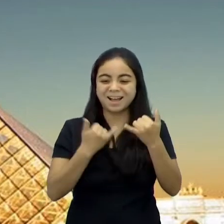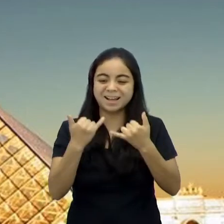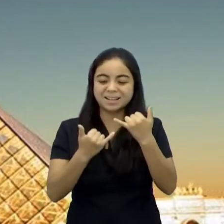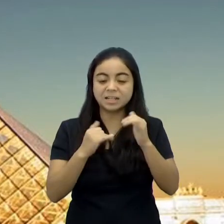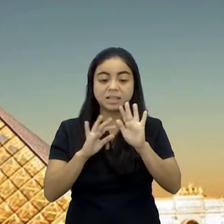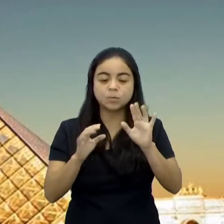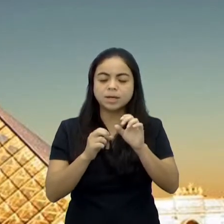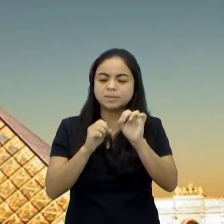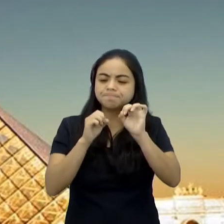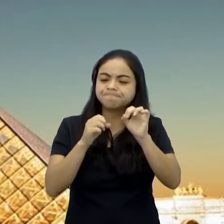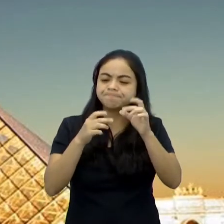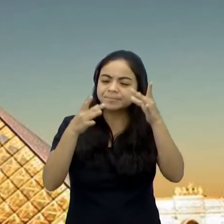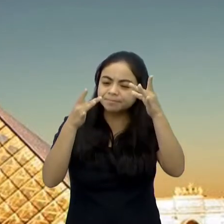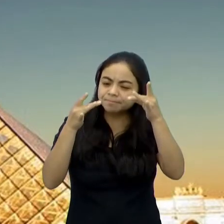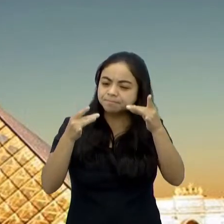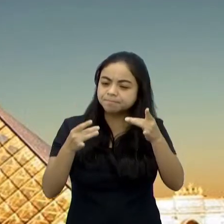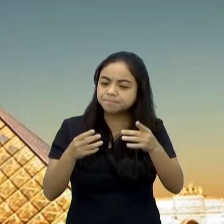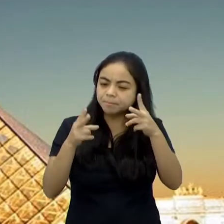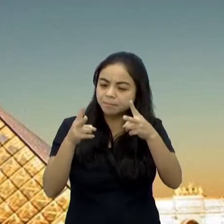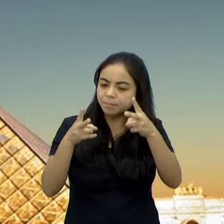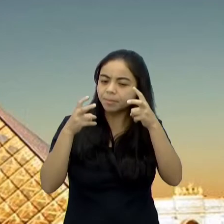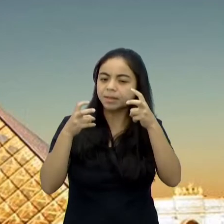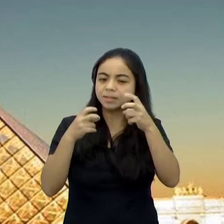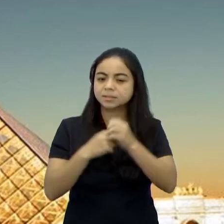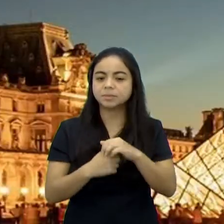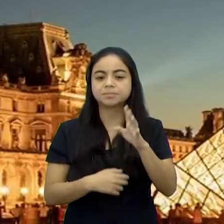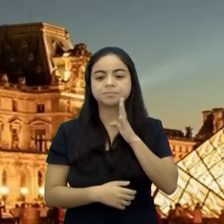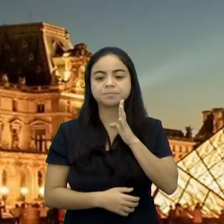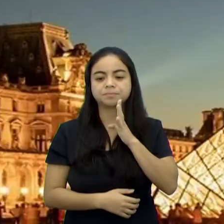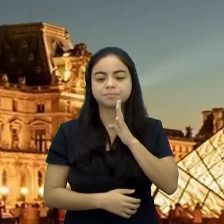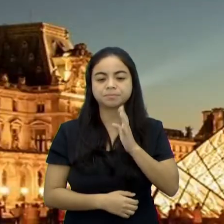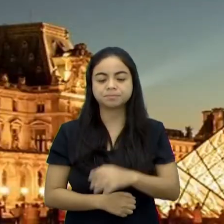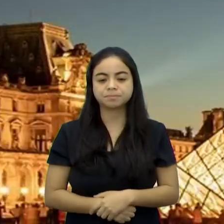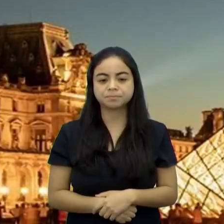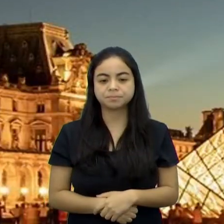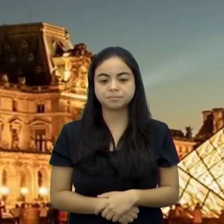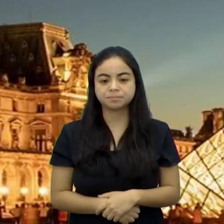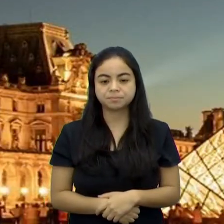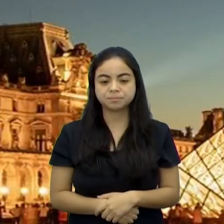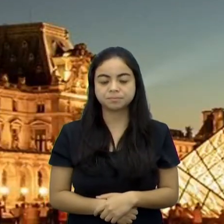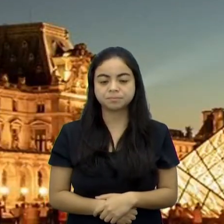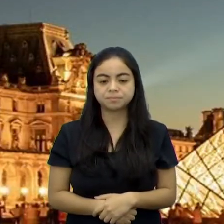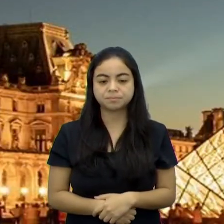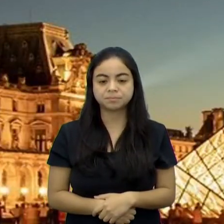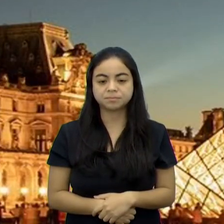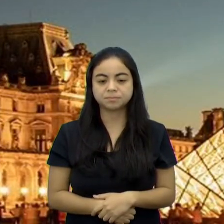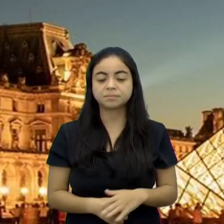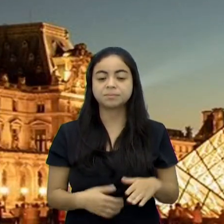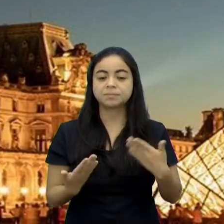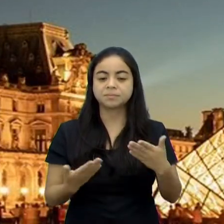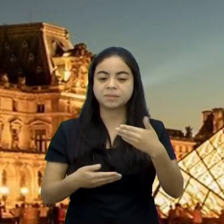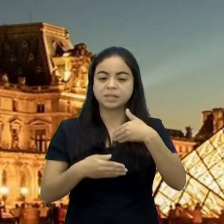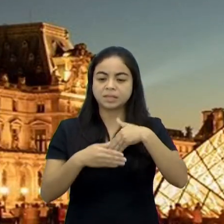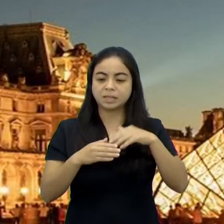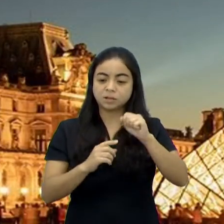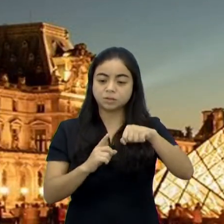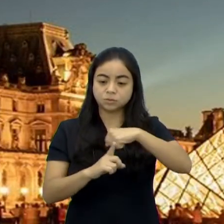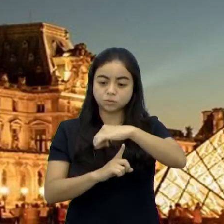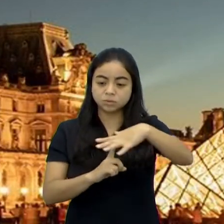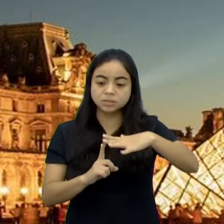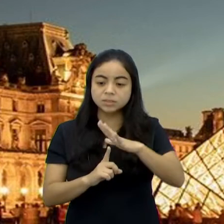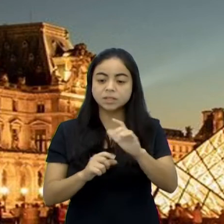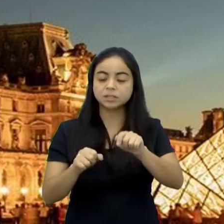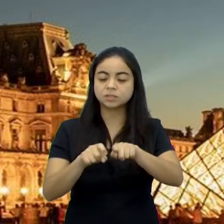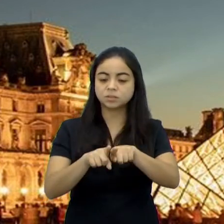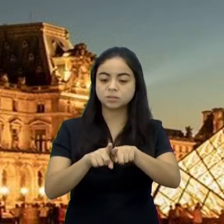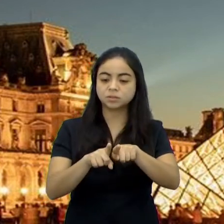esmiuçar, perceber quais são as suas histórias, a sua estrutura. Bem bacana isso. E de que forma ele se tornou tão latente dentro da nossa sociedade, né, Pro Mauro?